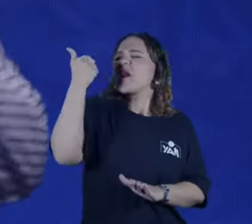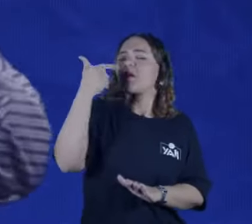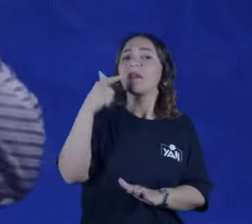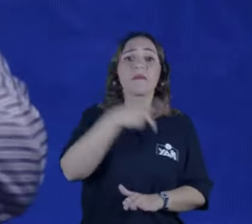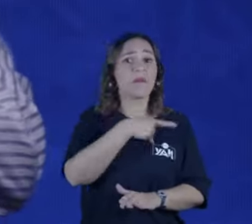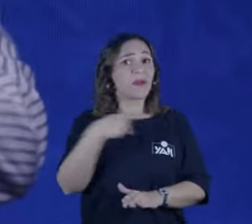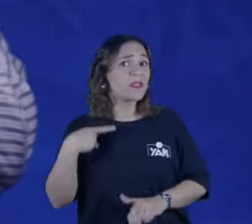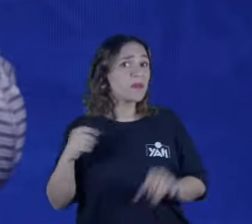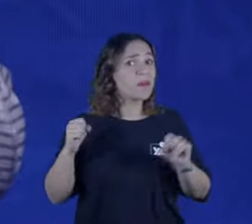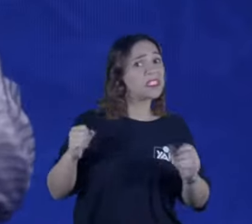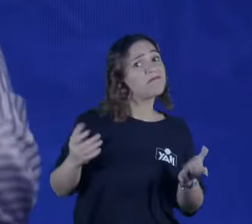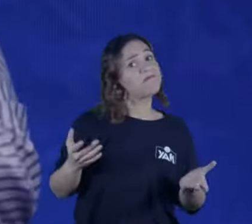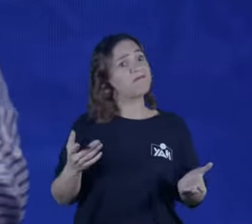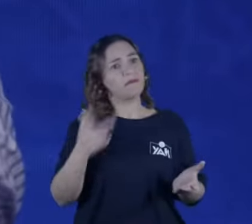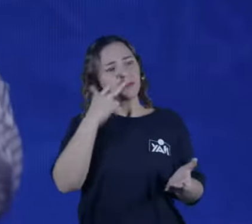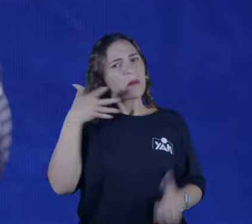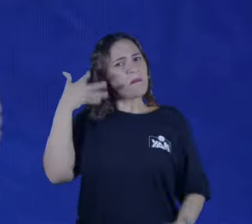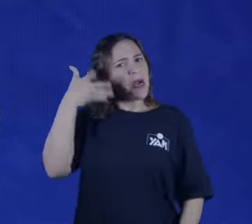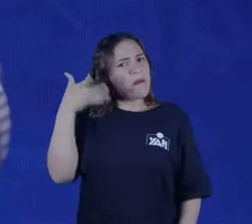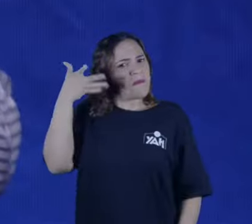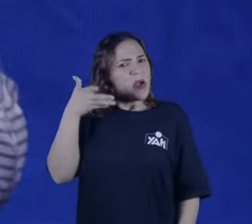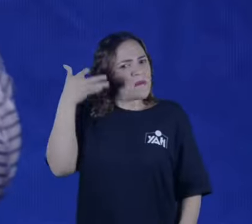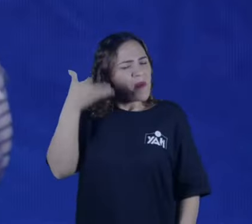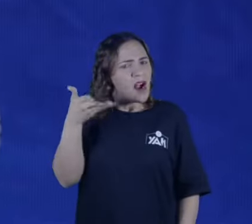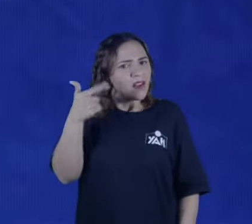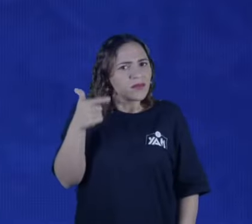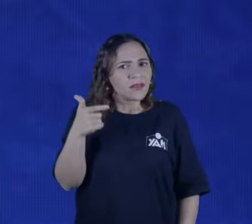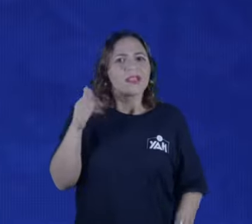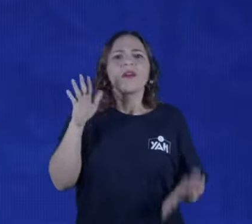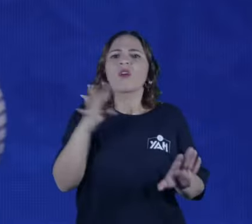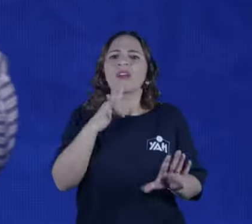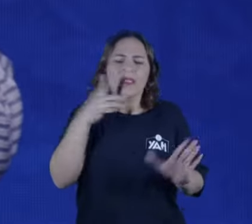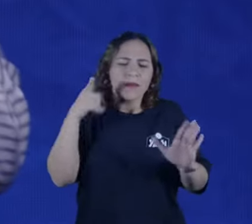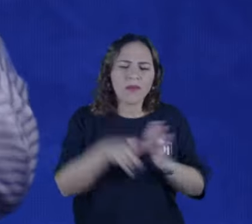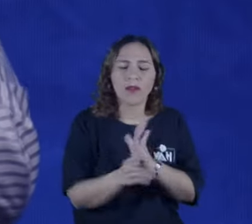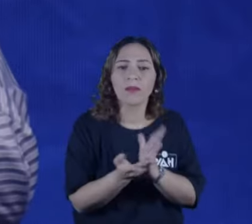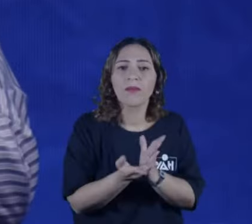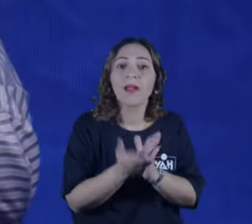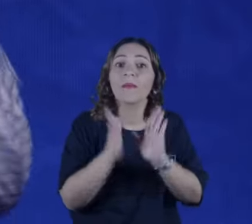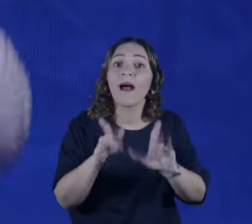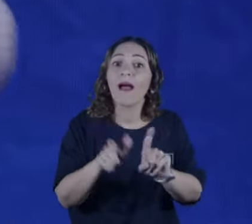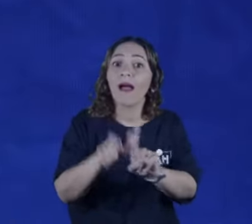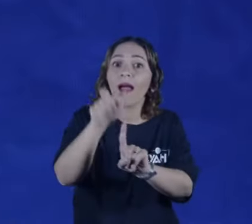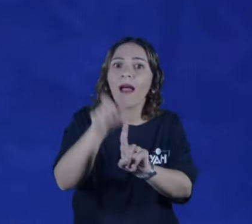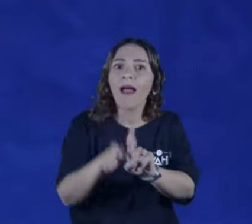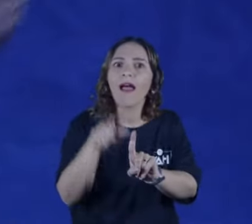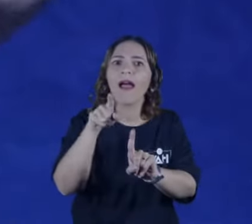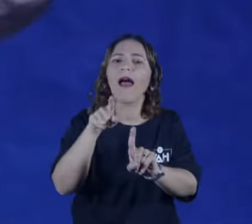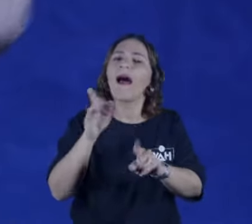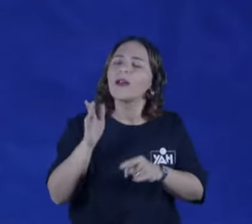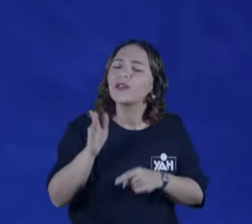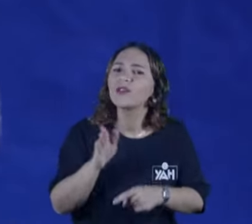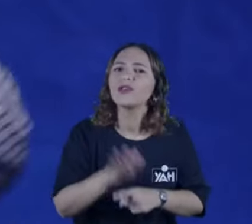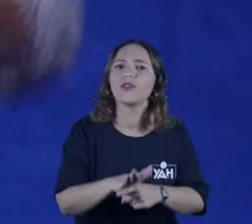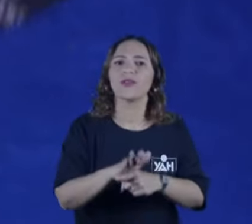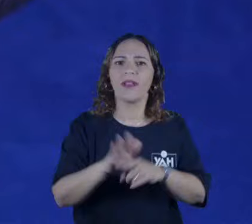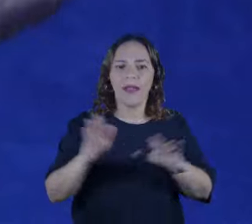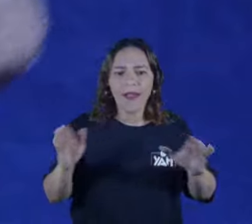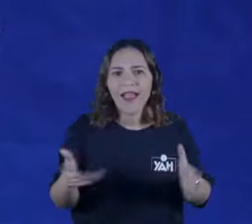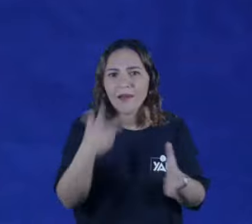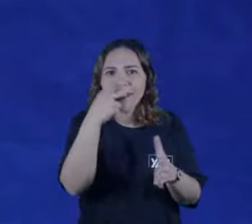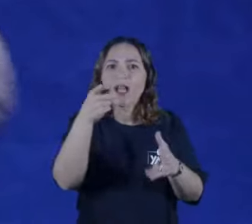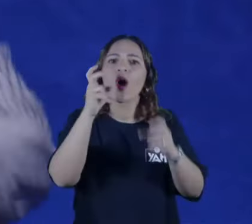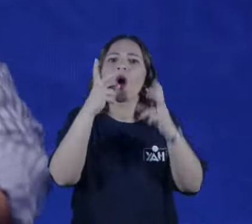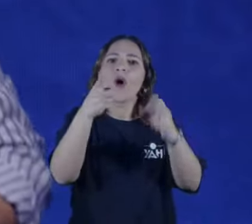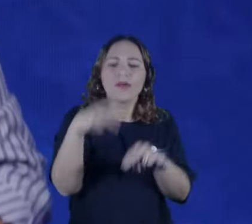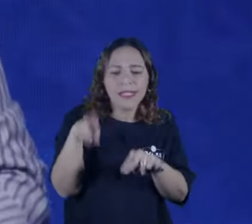o seu pastor não seja alguém eloquente, que seja um profundo conhecedor da palavra, mas é ele que te pega no colo, é ele que tira o piolho,